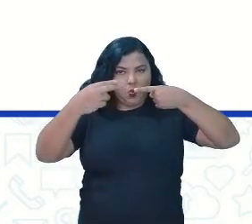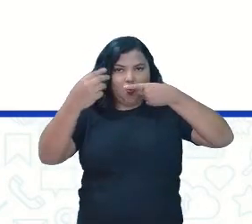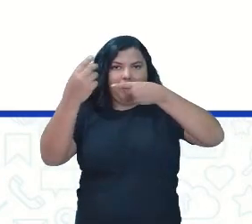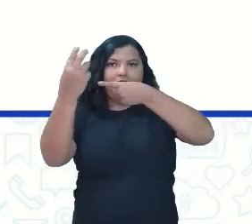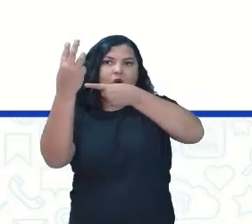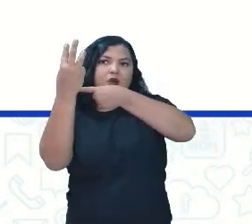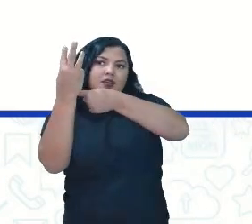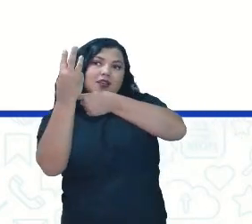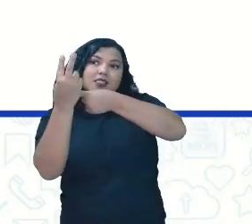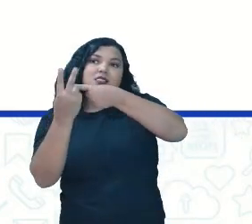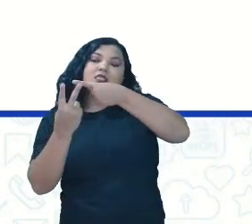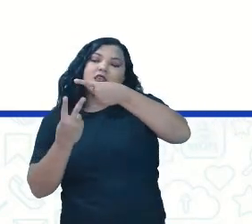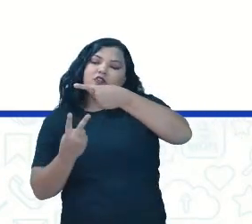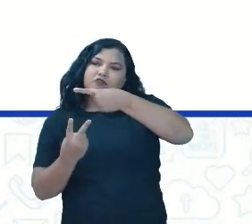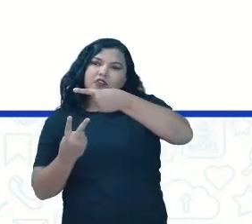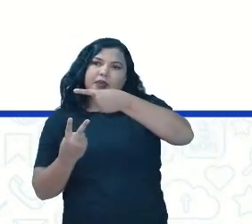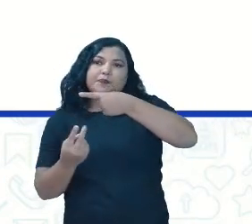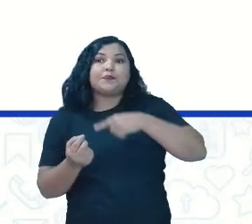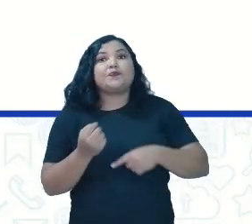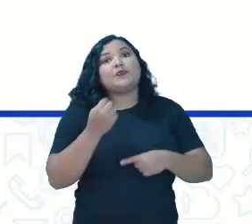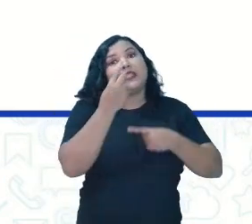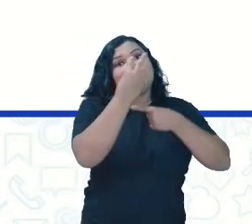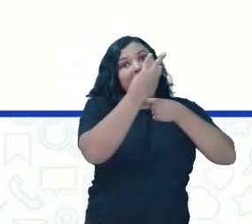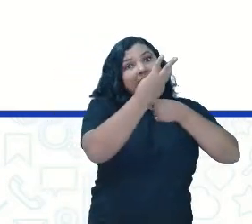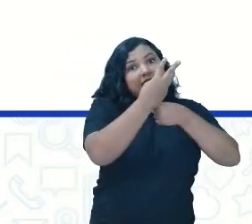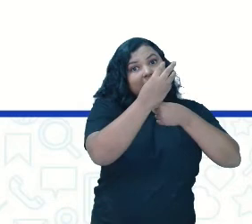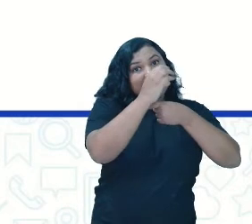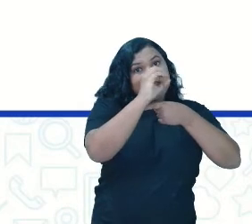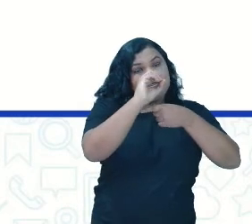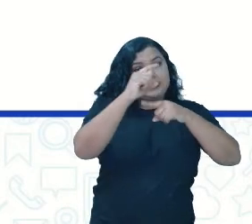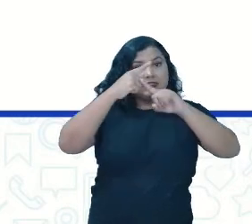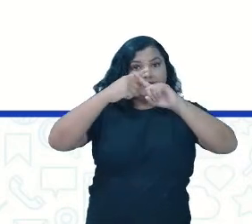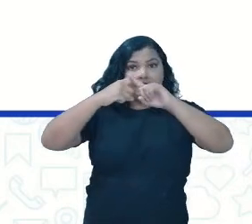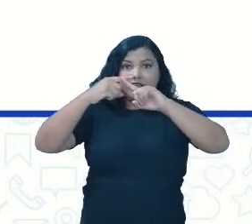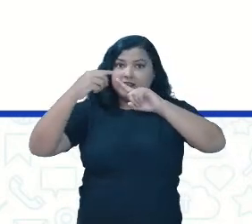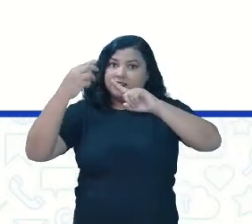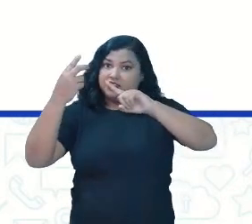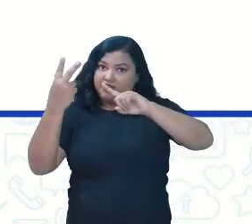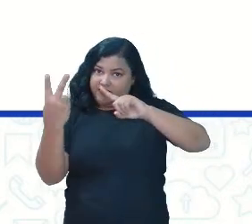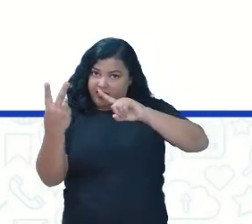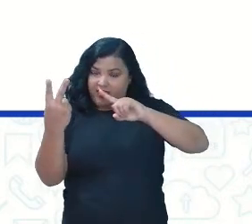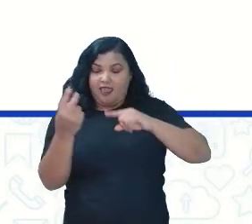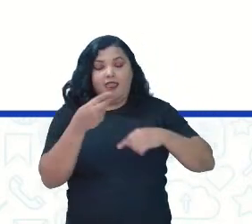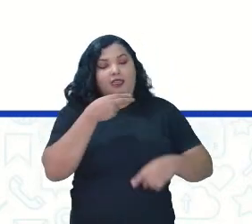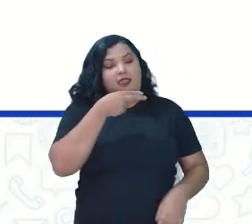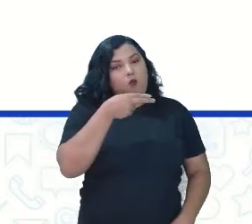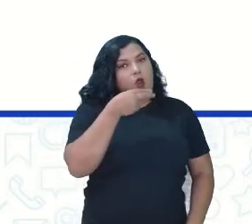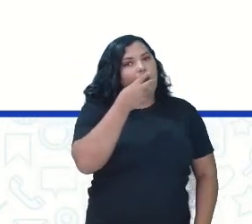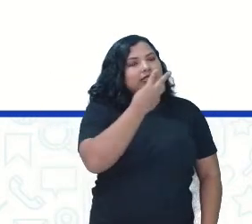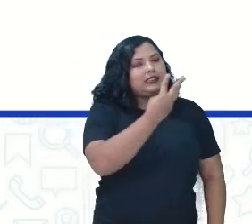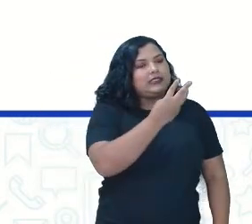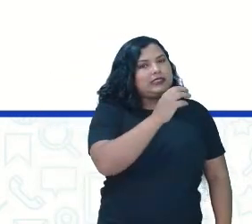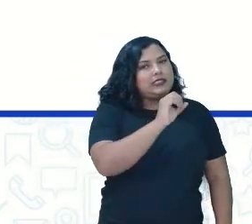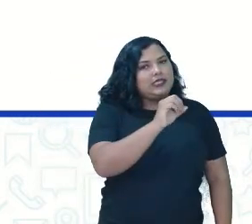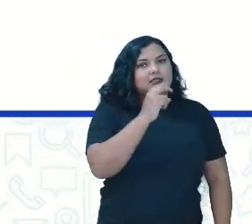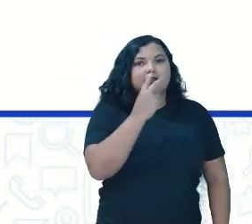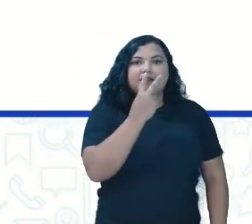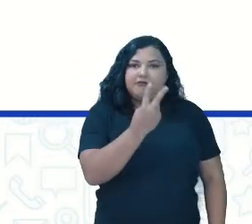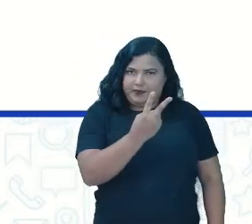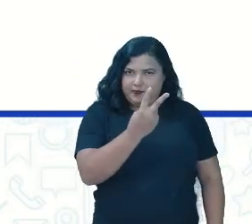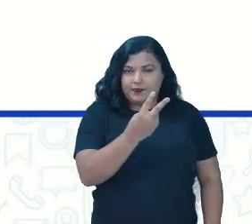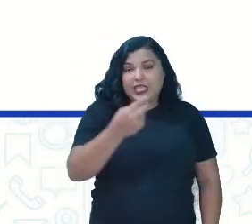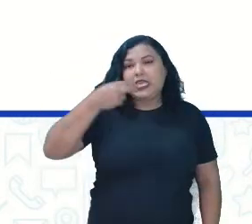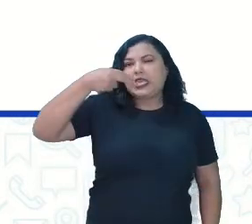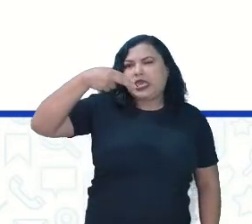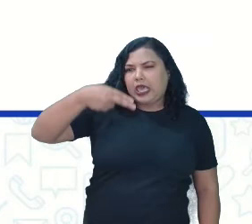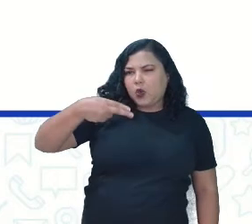ó, 30 vezes V dá igual a 30V e 10 vezes 3 dá igual a 30,